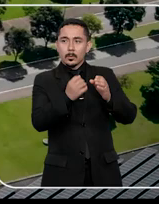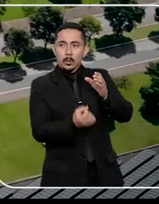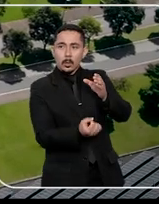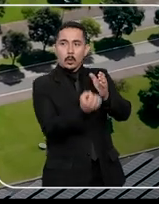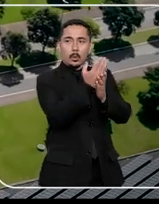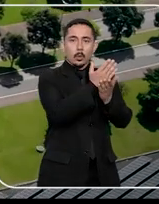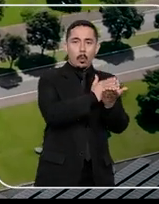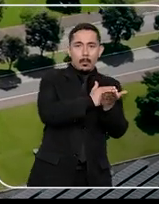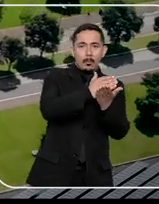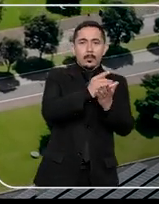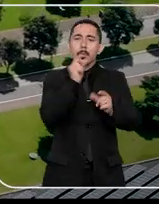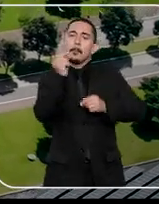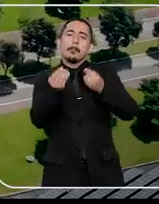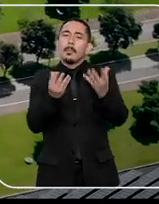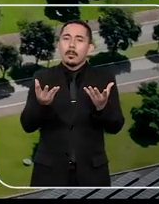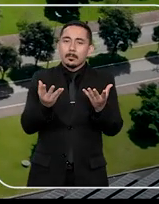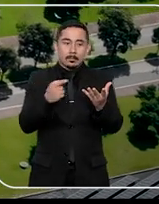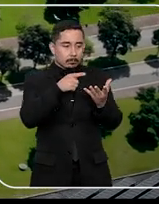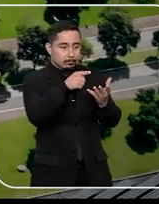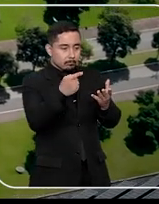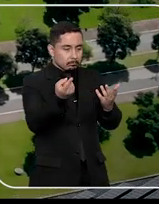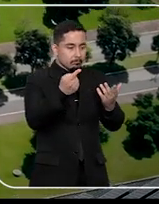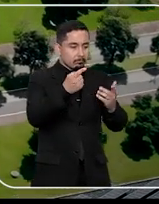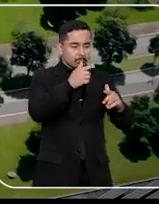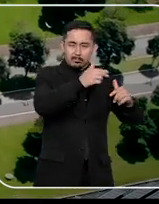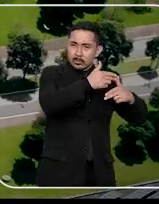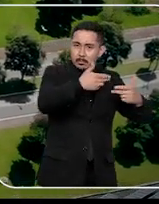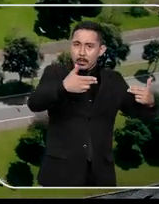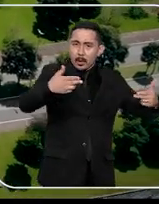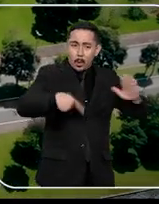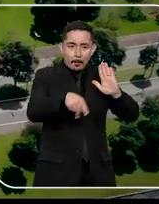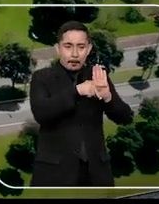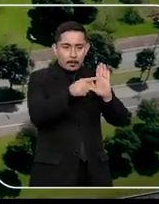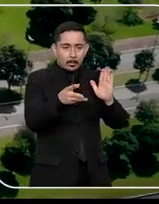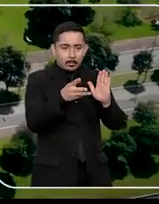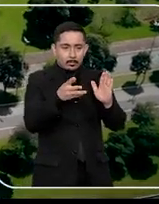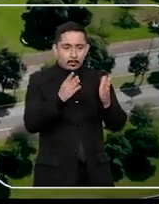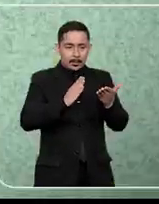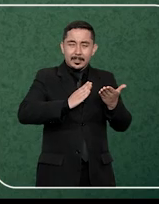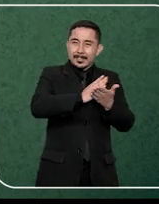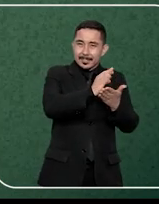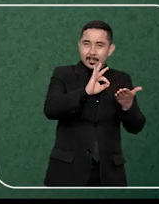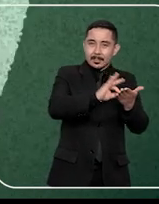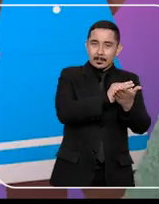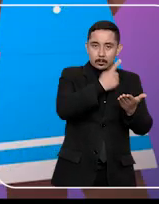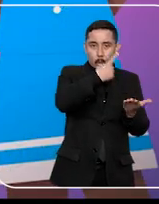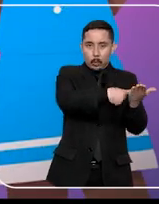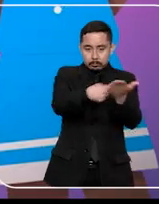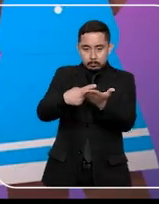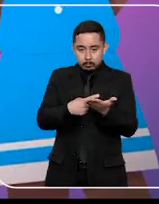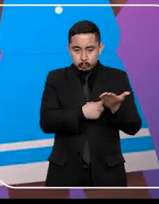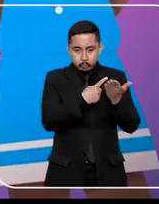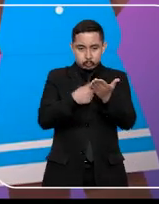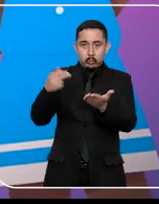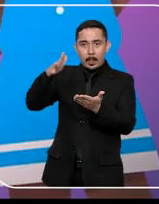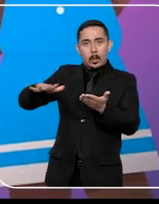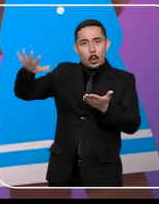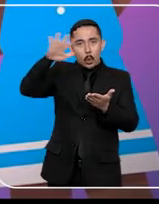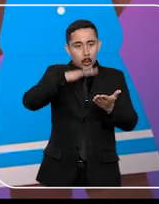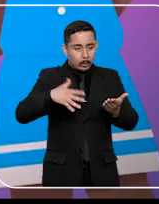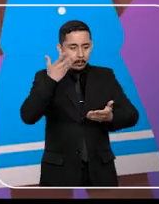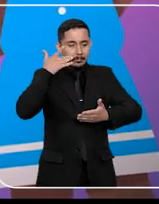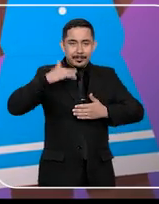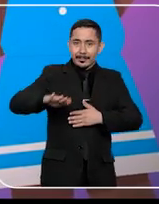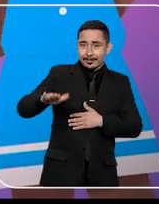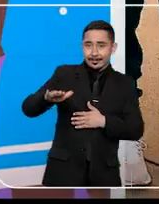Criada com a finalidade de executar atividades relacionadas à adesão do STJ ao Pacto Nacional pela Primeira